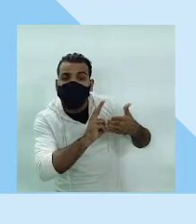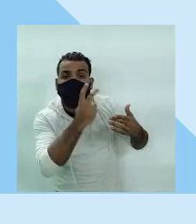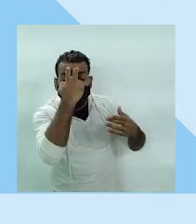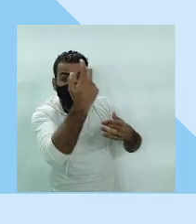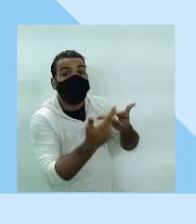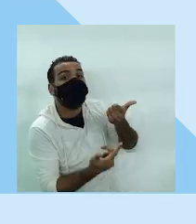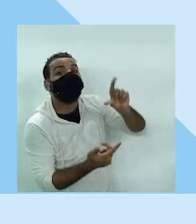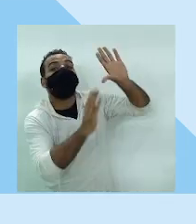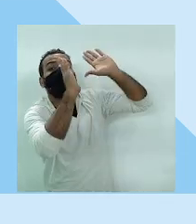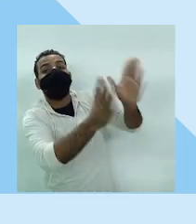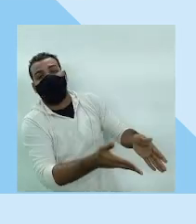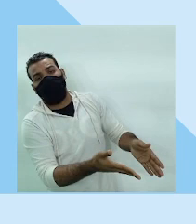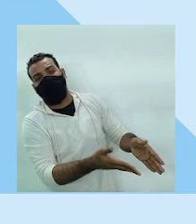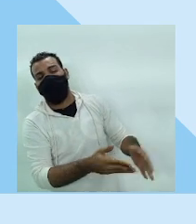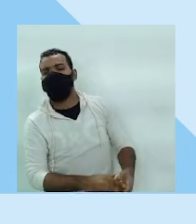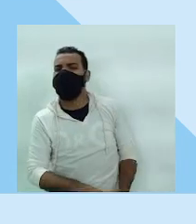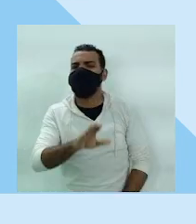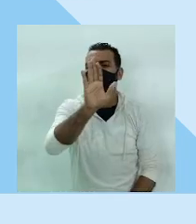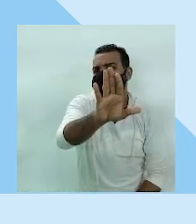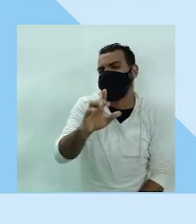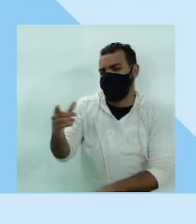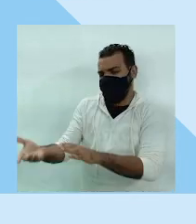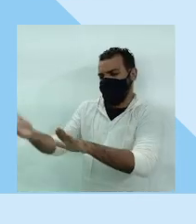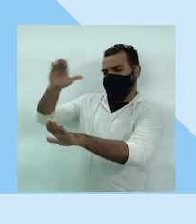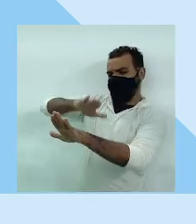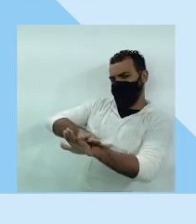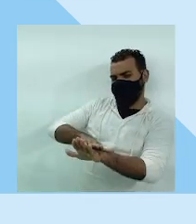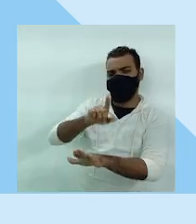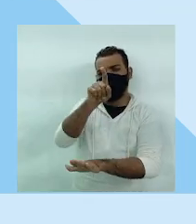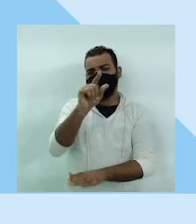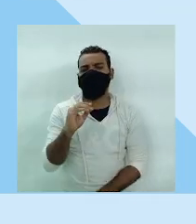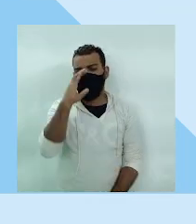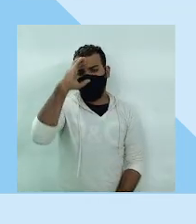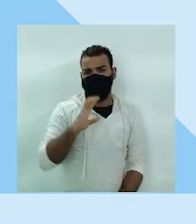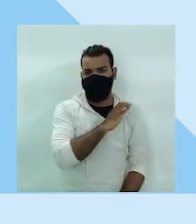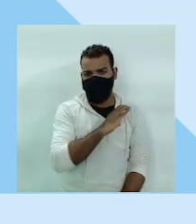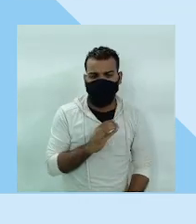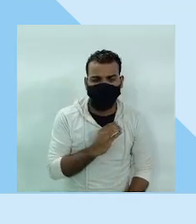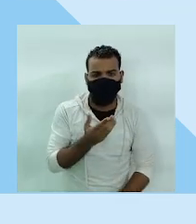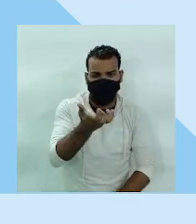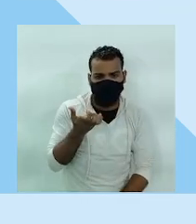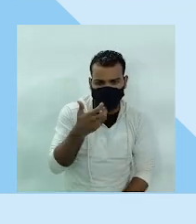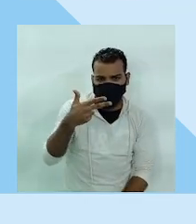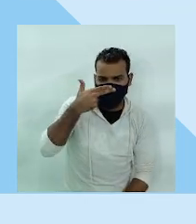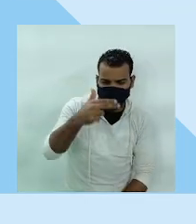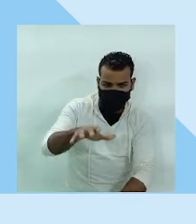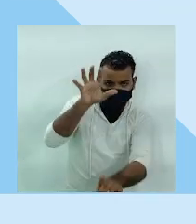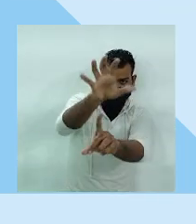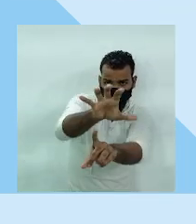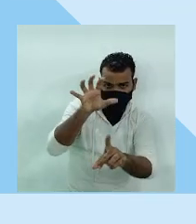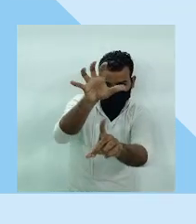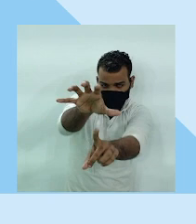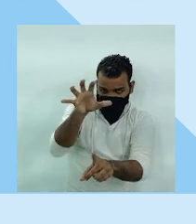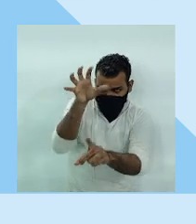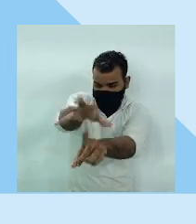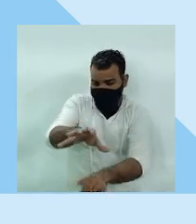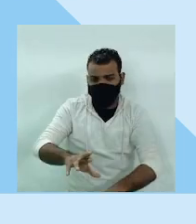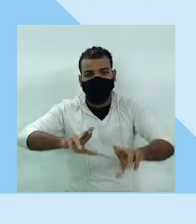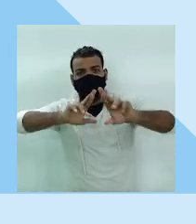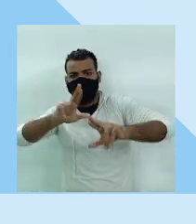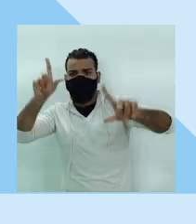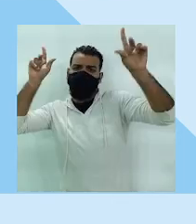princípio ideológico, né, cristão, com princípios ideológicos